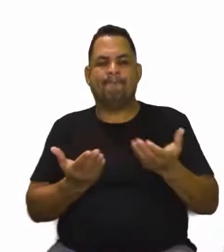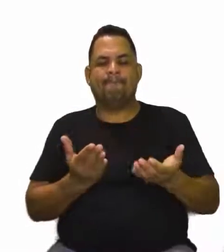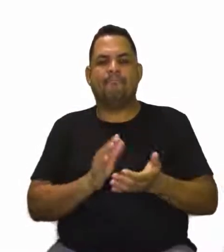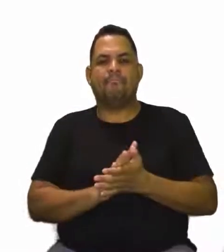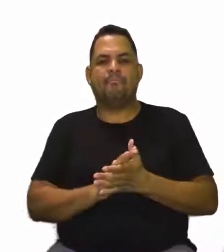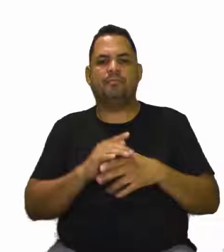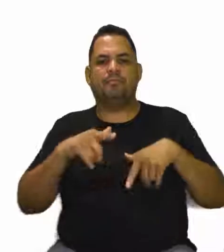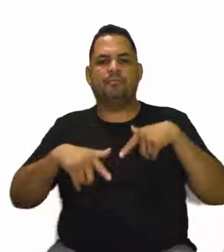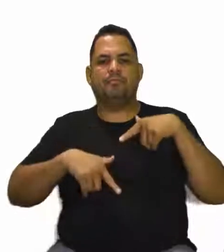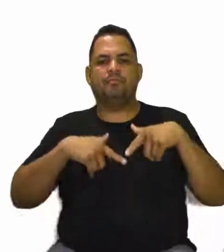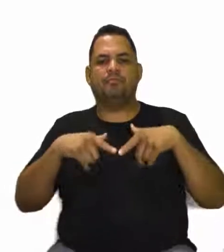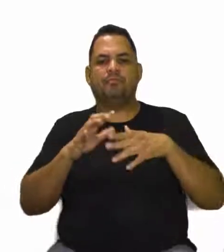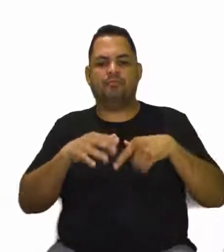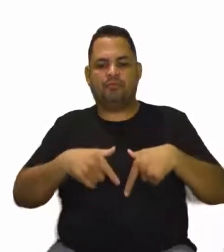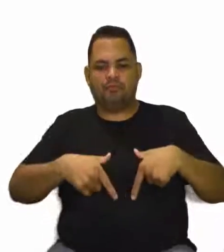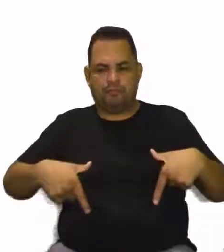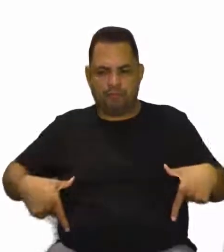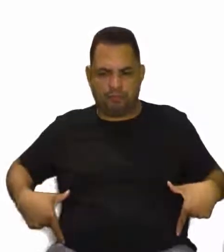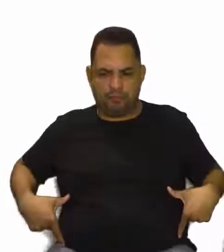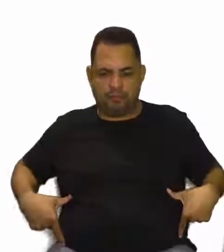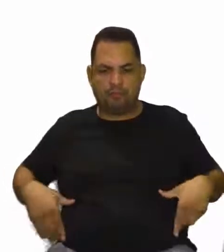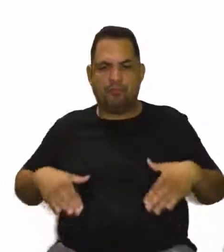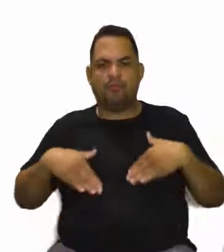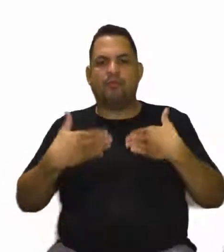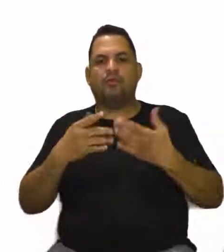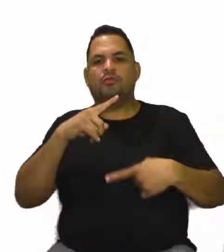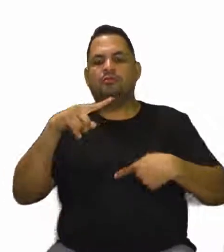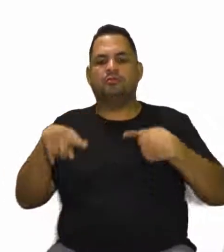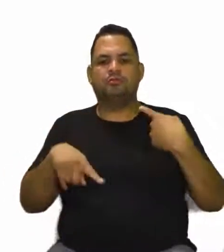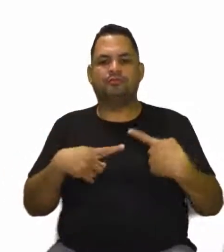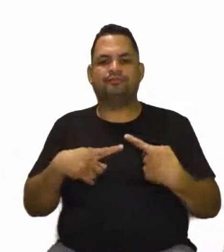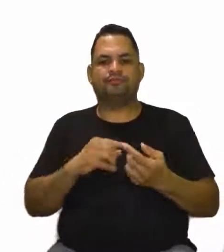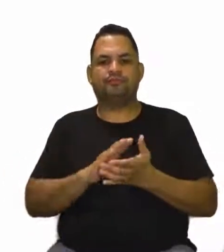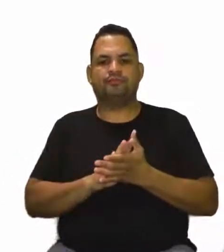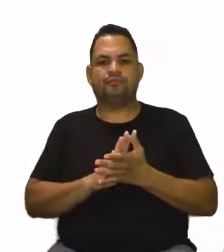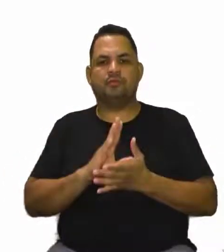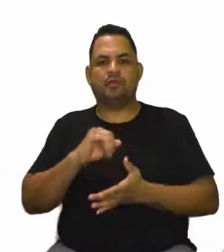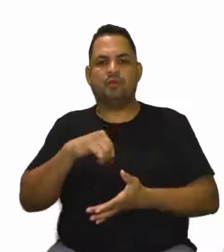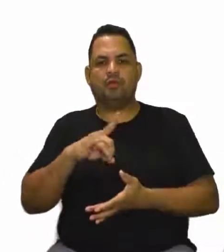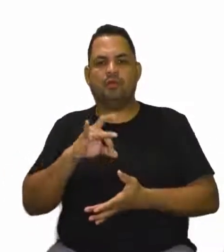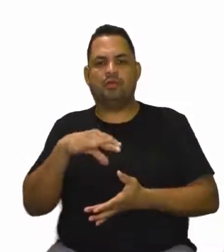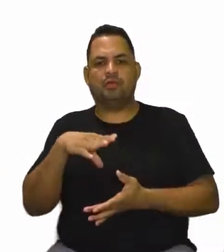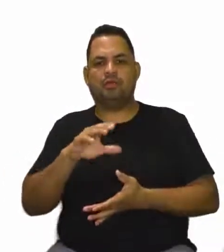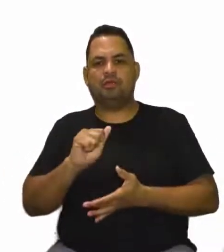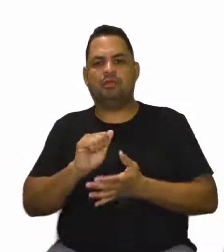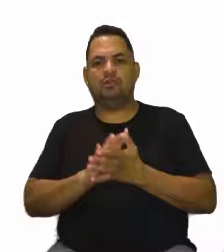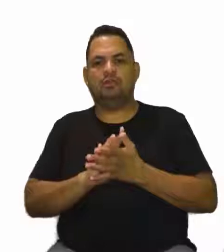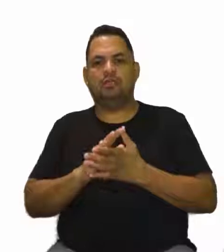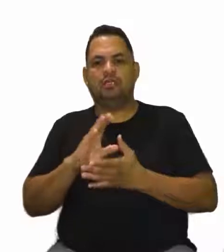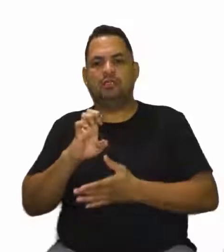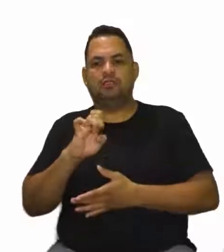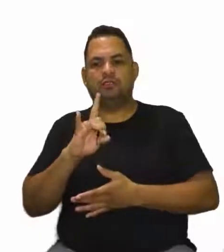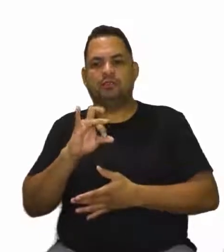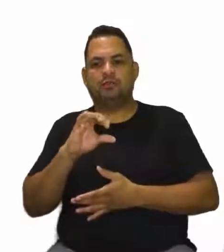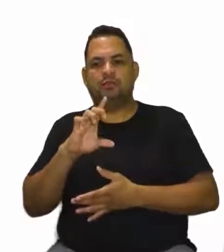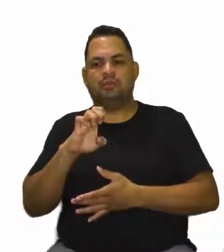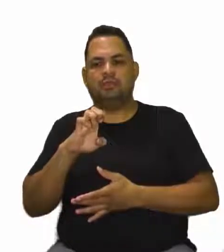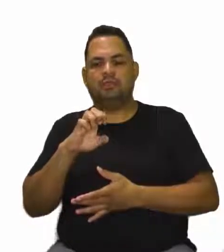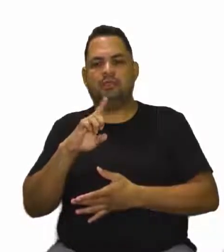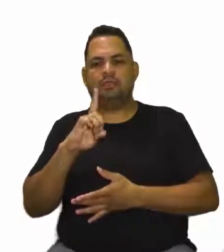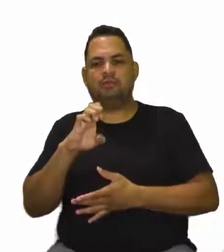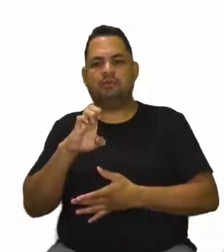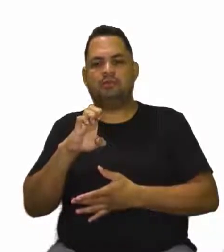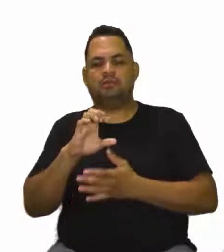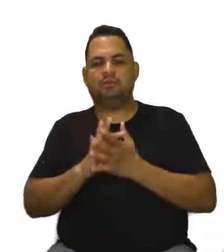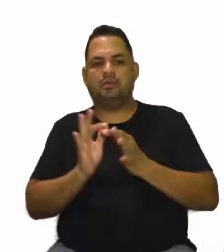para trabalhar aquela região do core. Qual que é o foco? Mobilidade e estabilidade. Então, eu